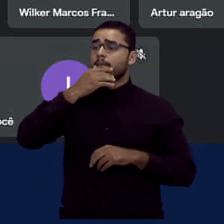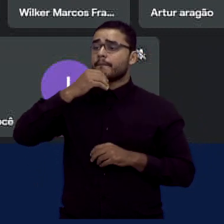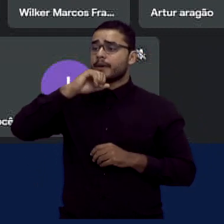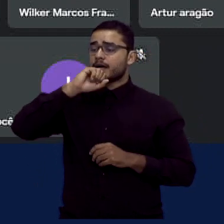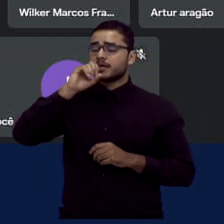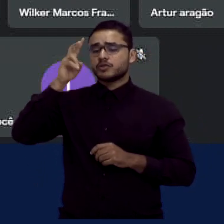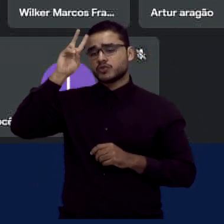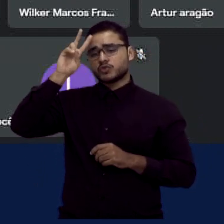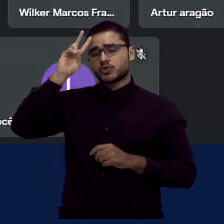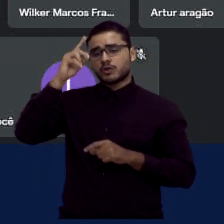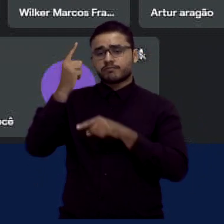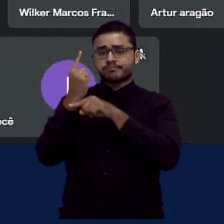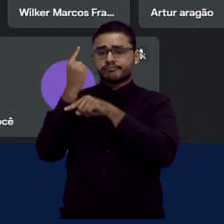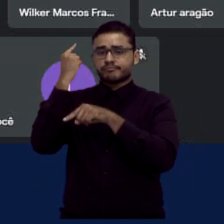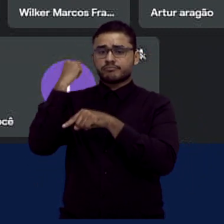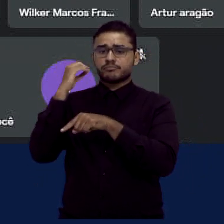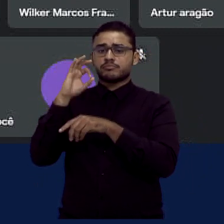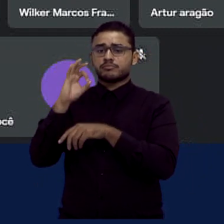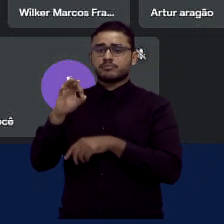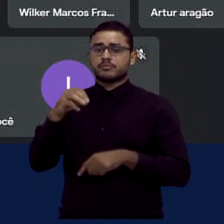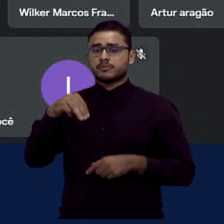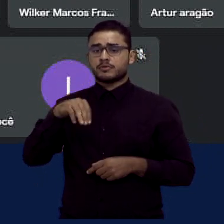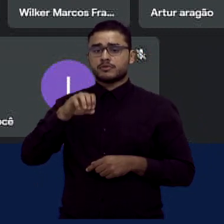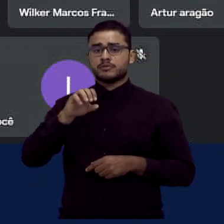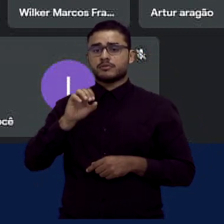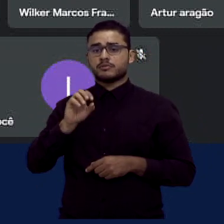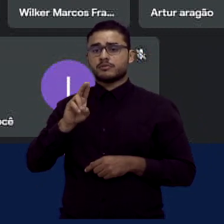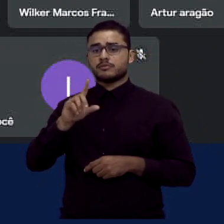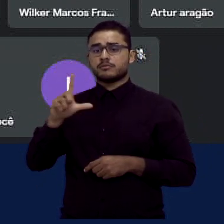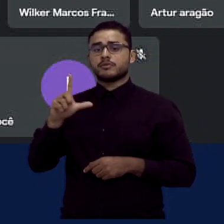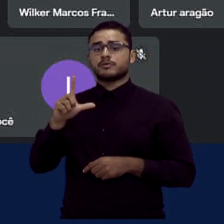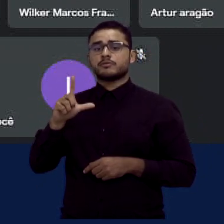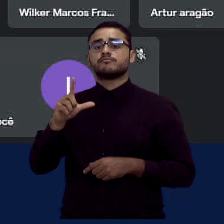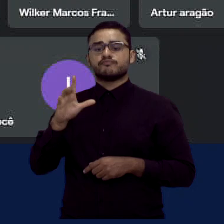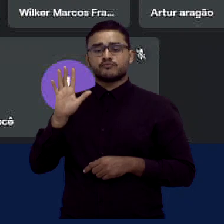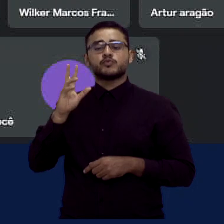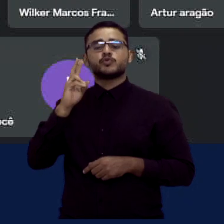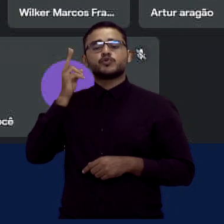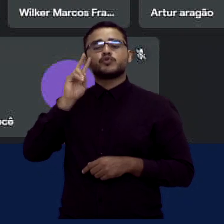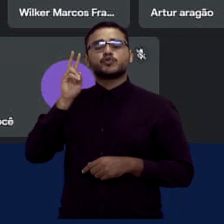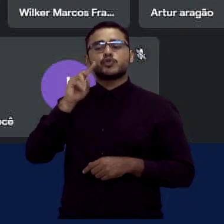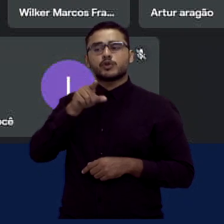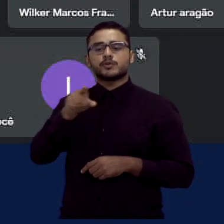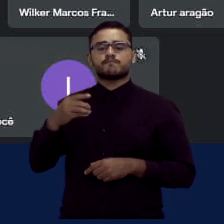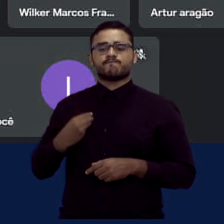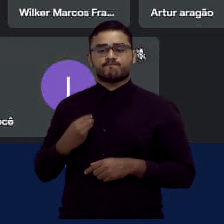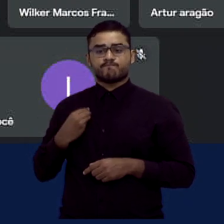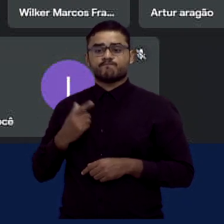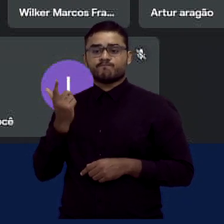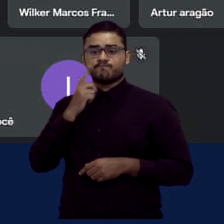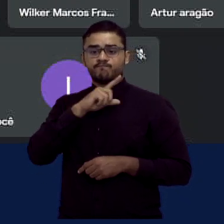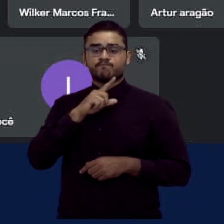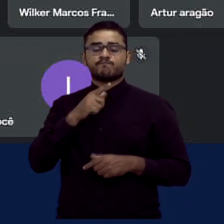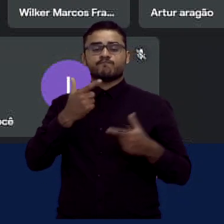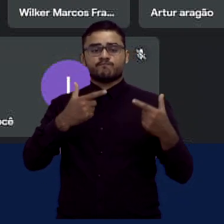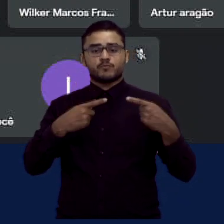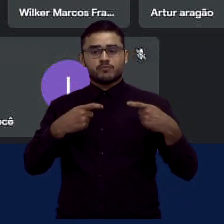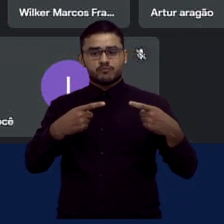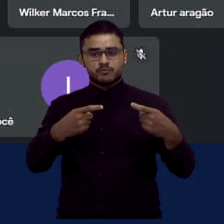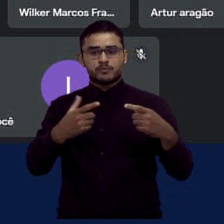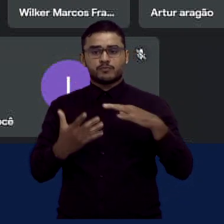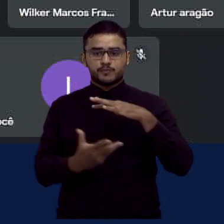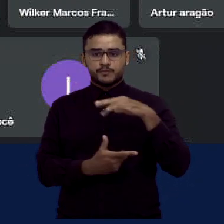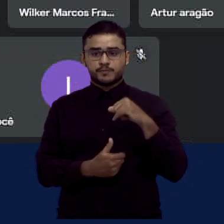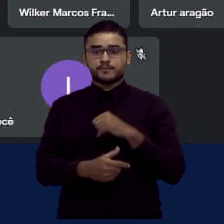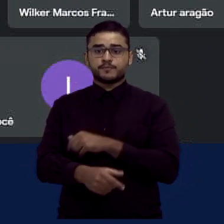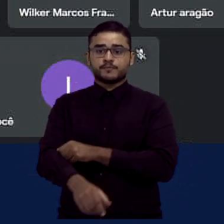Inclusive, eu acho que foi publicado no Brasil como Maus, a História do Sobrevivente. É um quadrinho fascinante, é um quadrinho histórico,